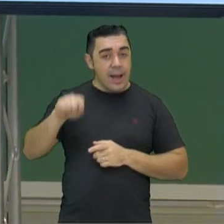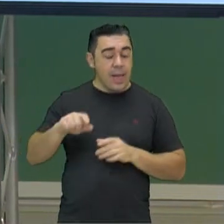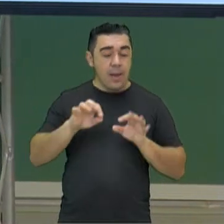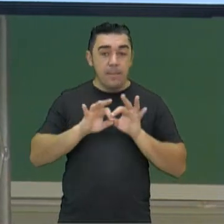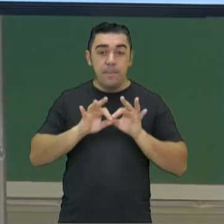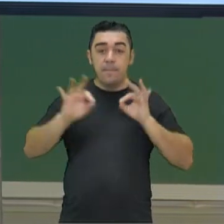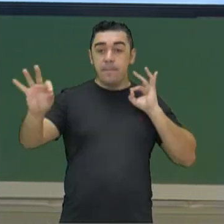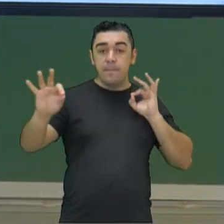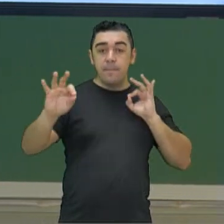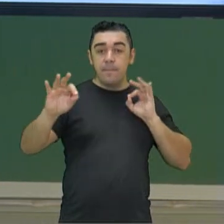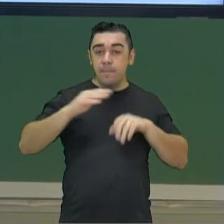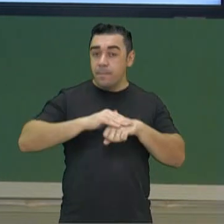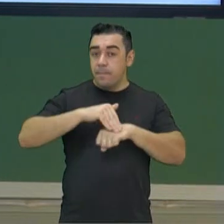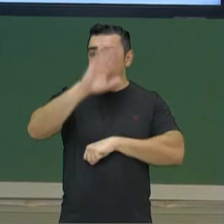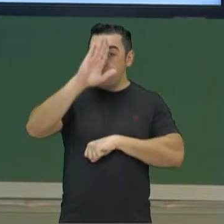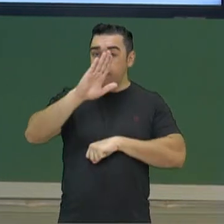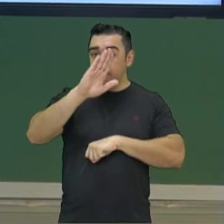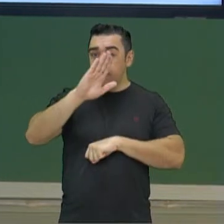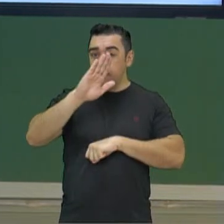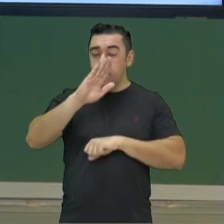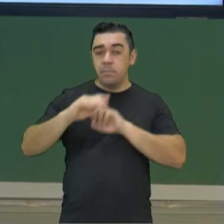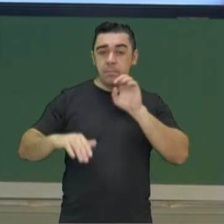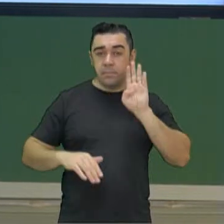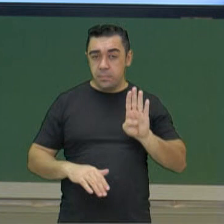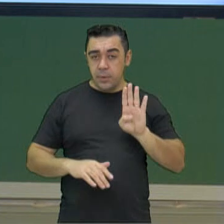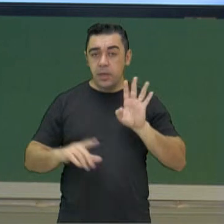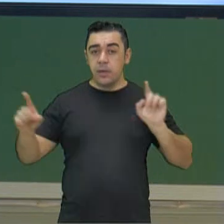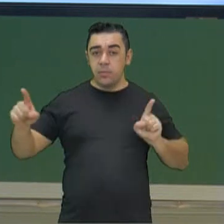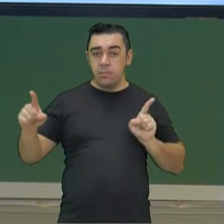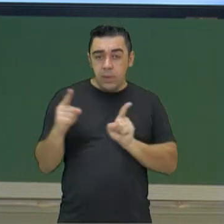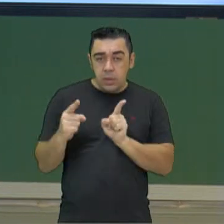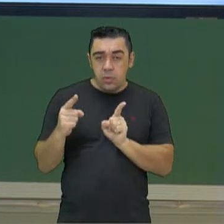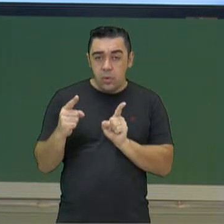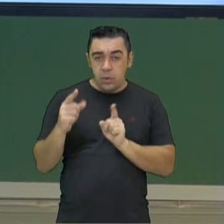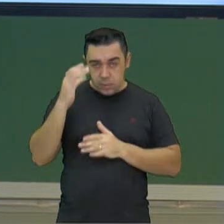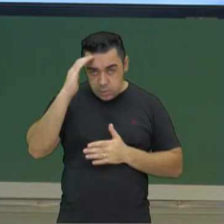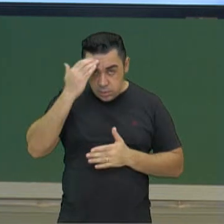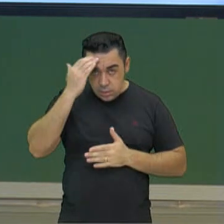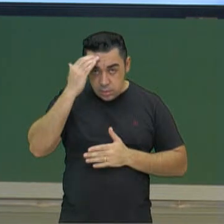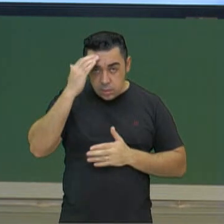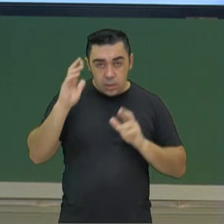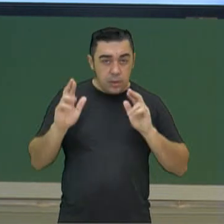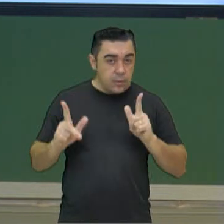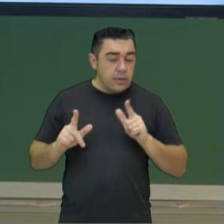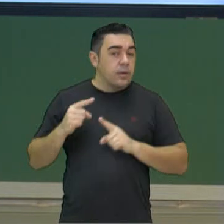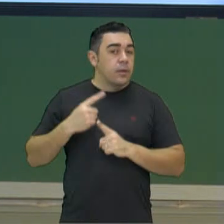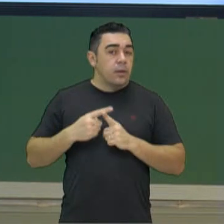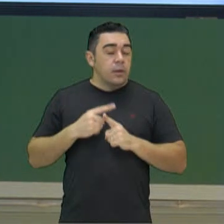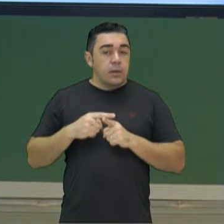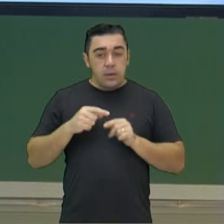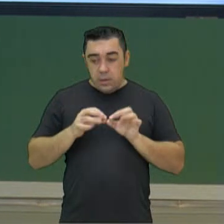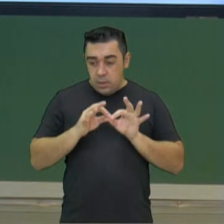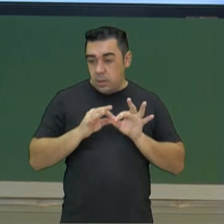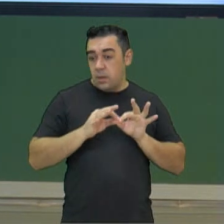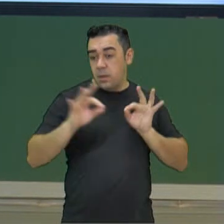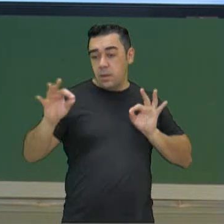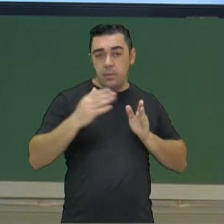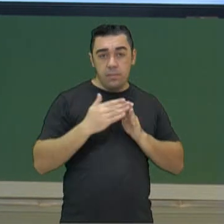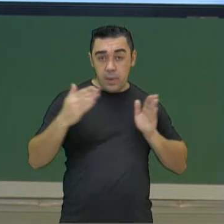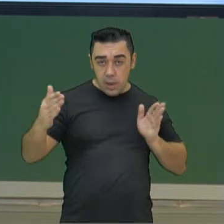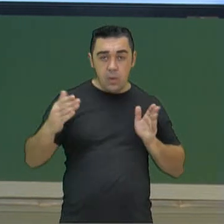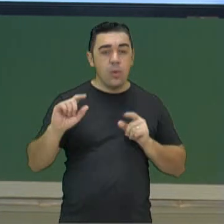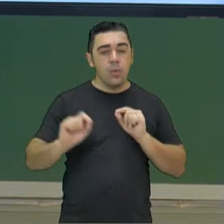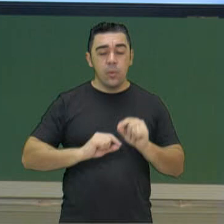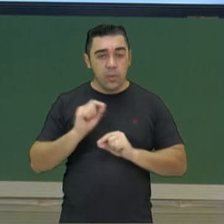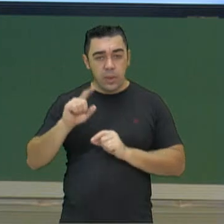distância do eixo maior, vai estar embaixo do y. Por quê? Porque o eixo maior está na reta paralela ao